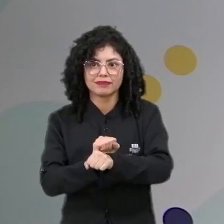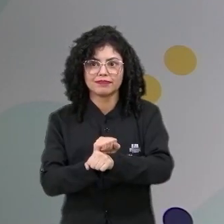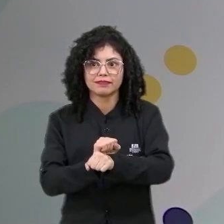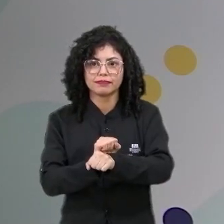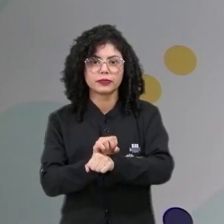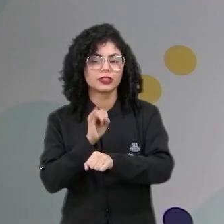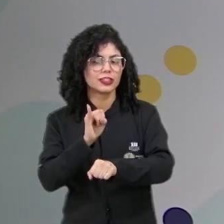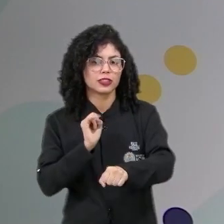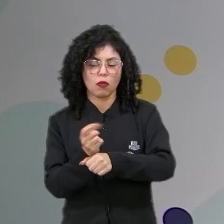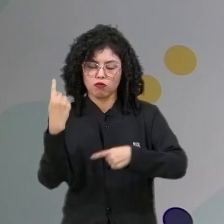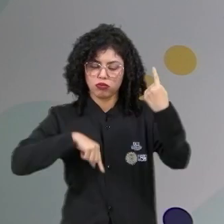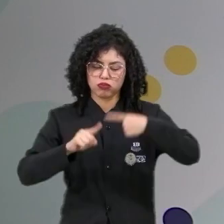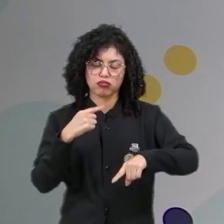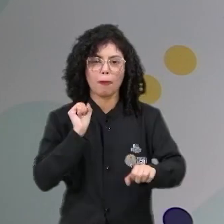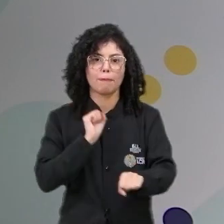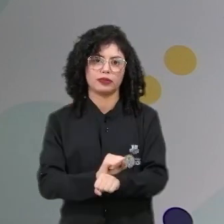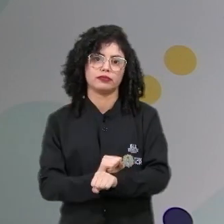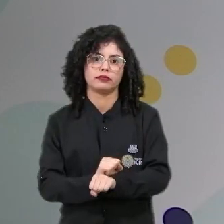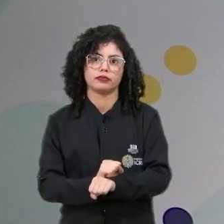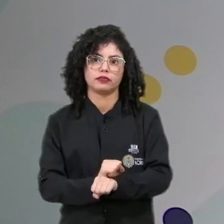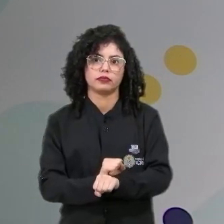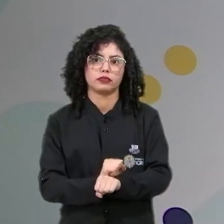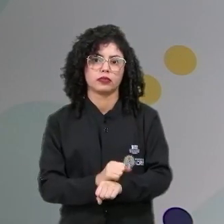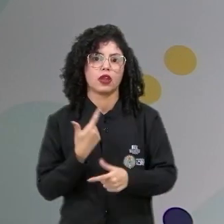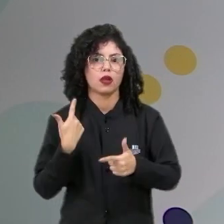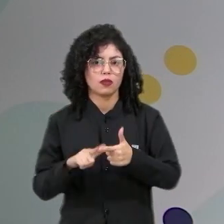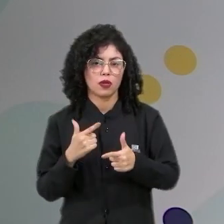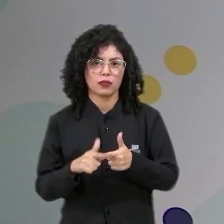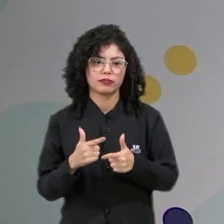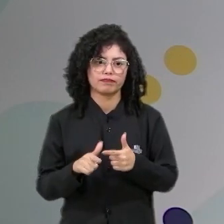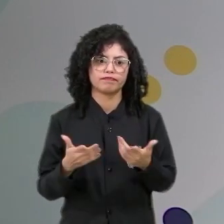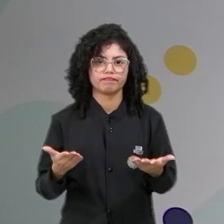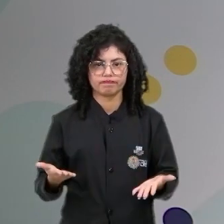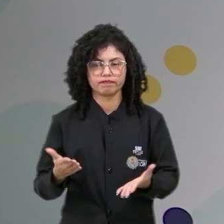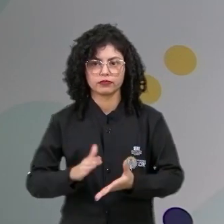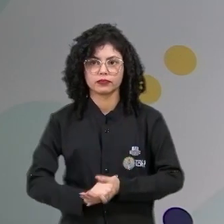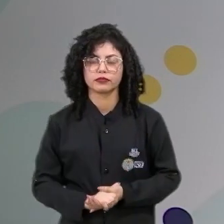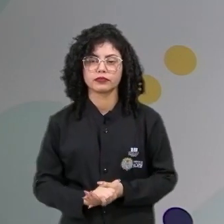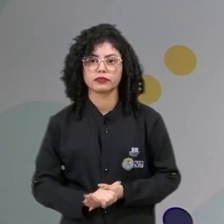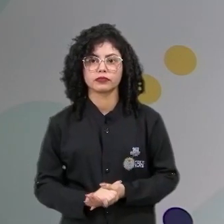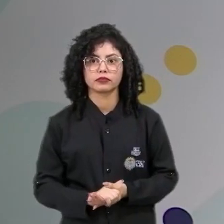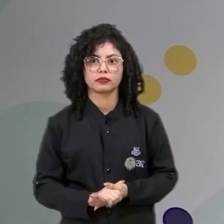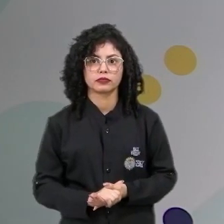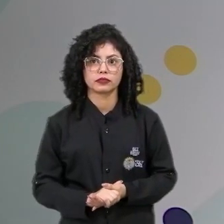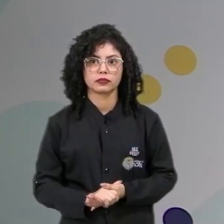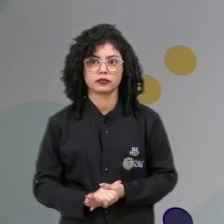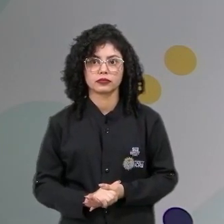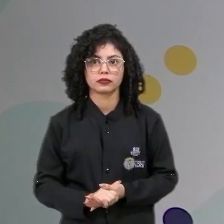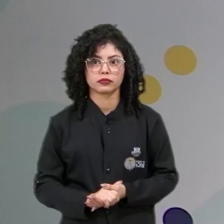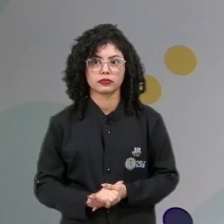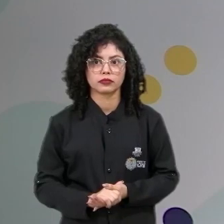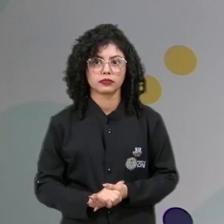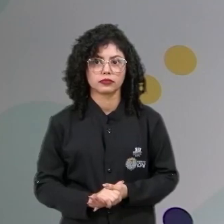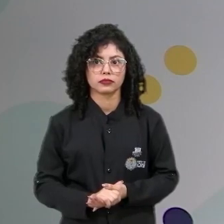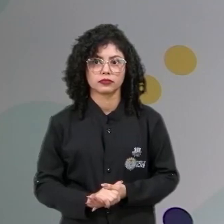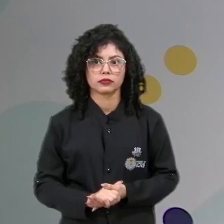não circula, parou, o indivíduo tem problemas muito sérios. Ok? Vou adiante.